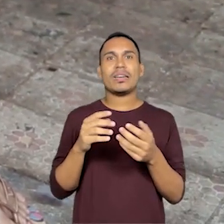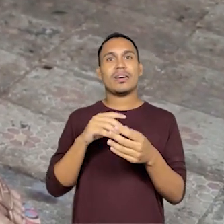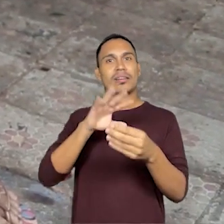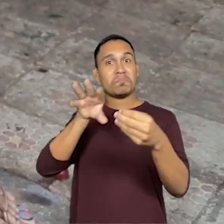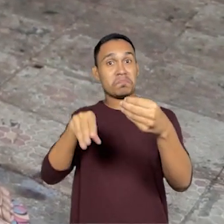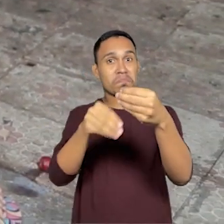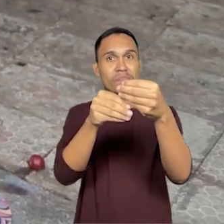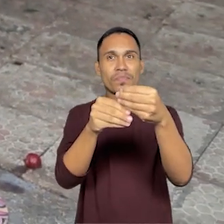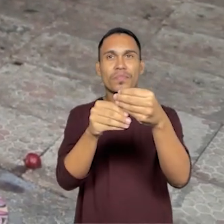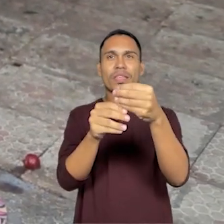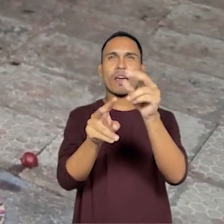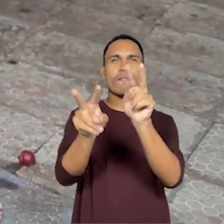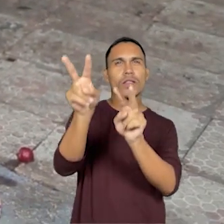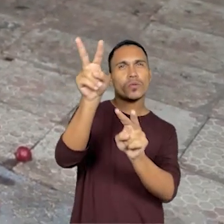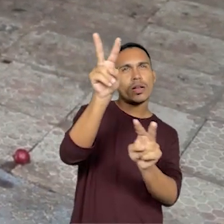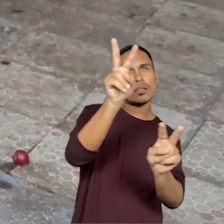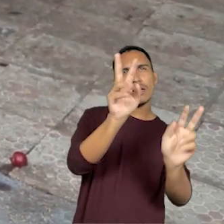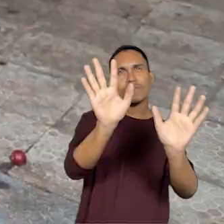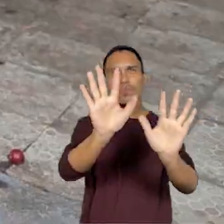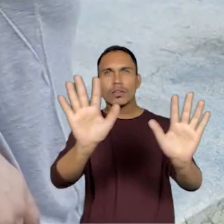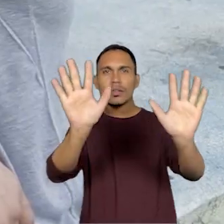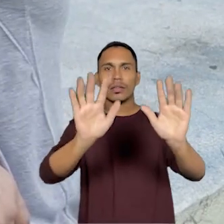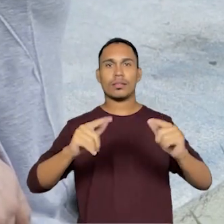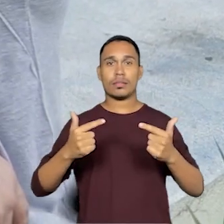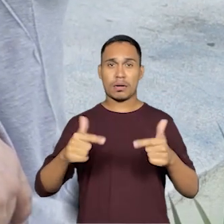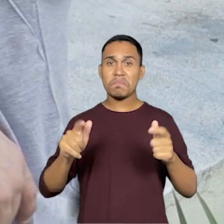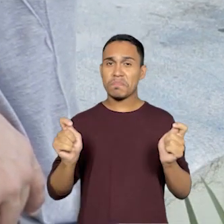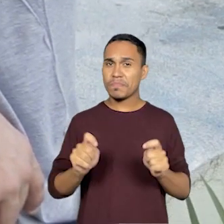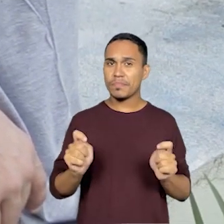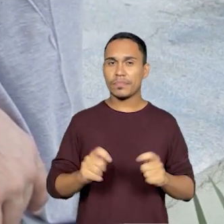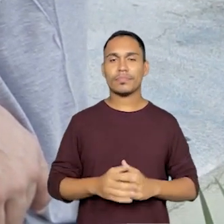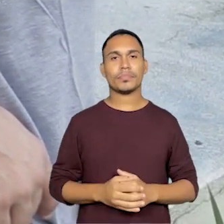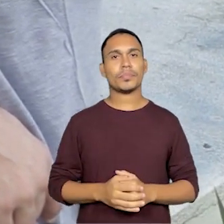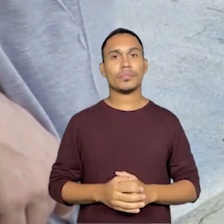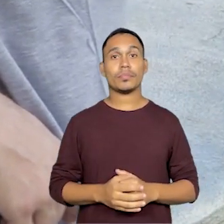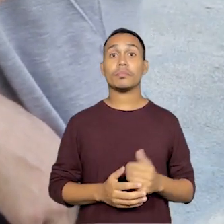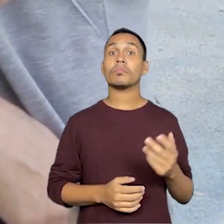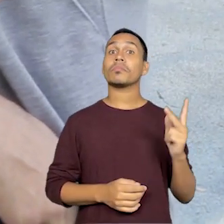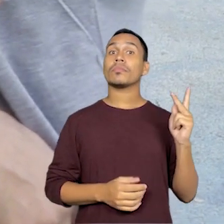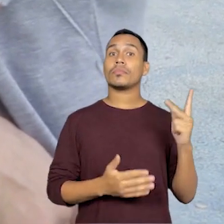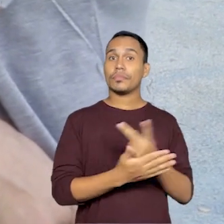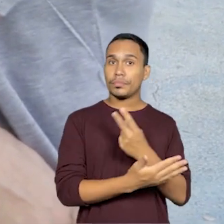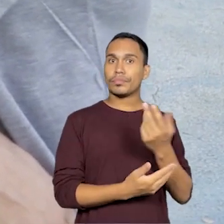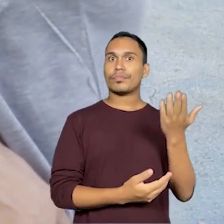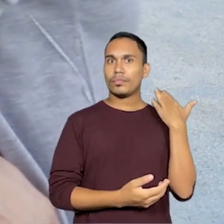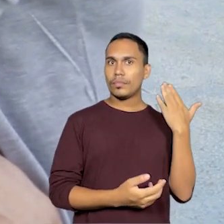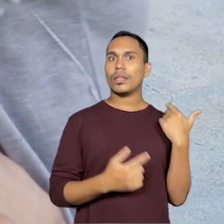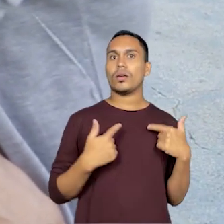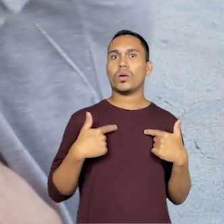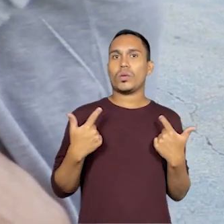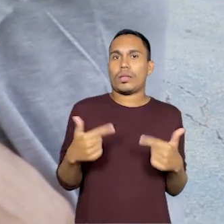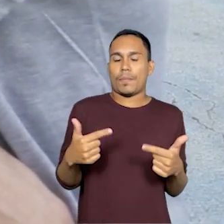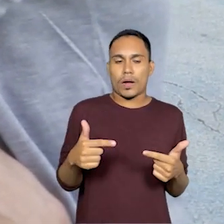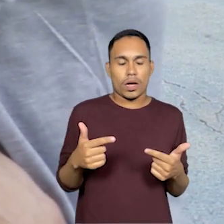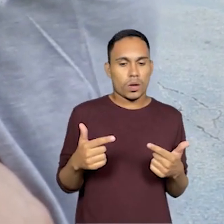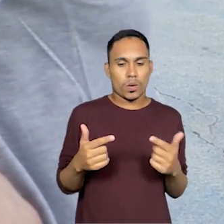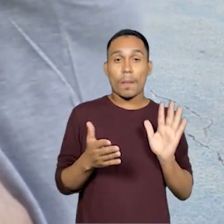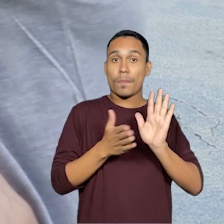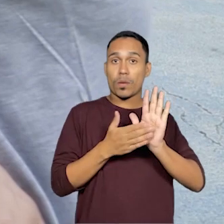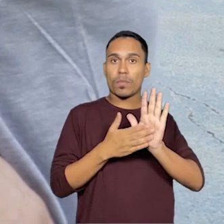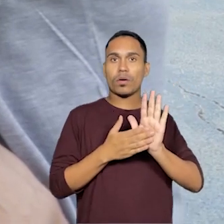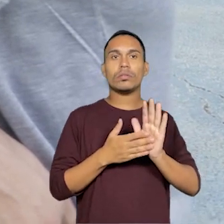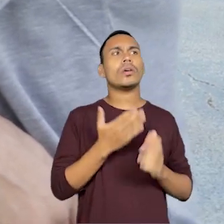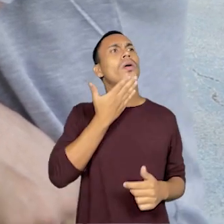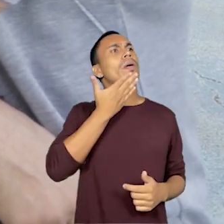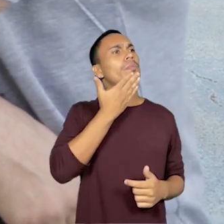com a visualidade desse trabalho. Teve uma situação, Clarice, de uma proposta de trabalho que exigia que tu